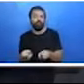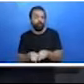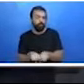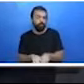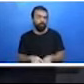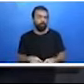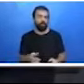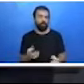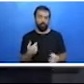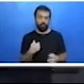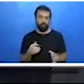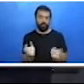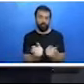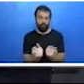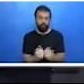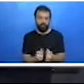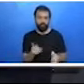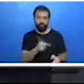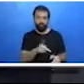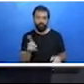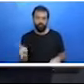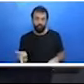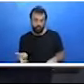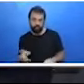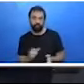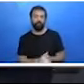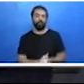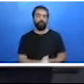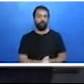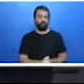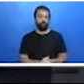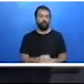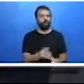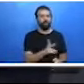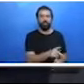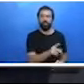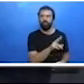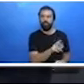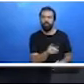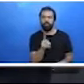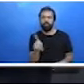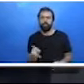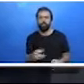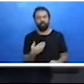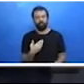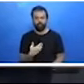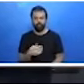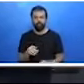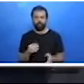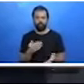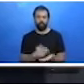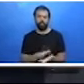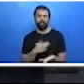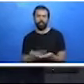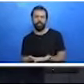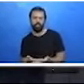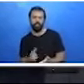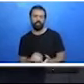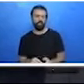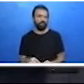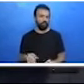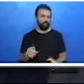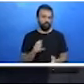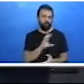com quem eu divido aqui. Professora Adriana Neves, professora Adriana Zoli, intérprete Rafael, aqui a